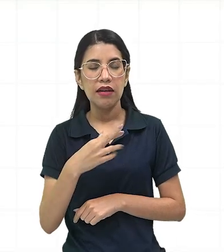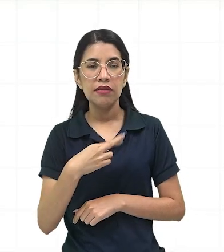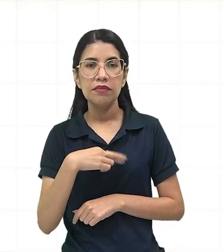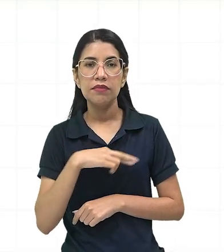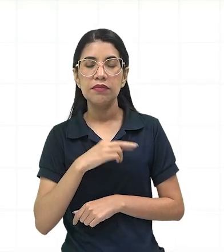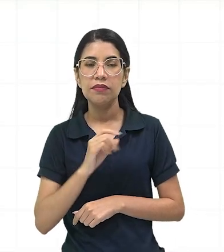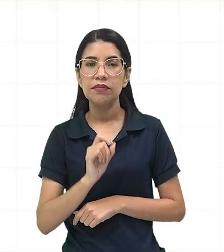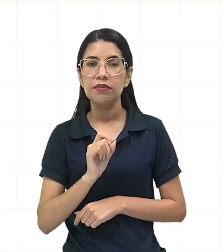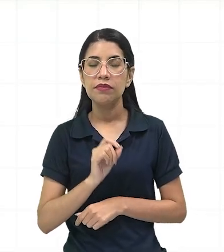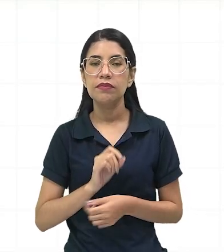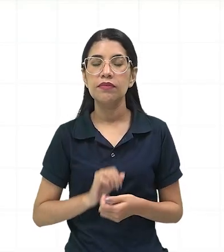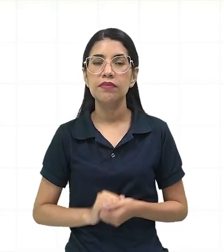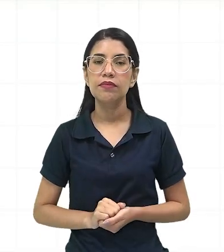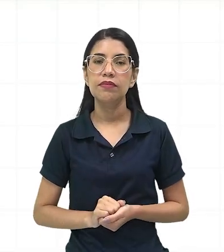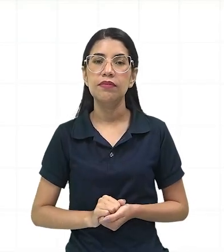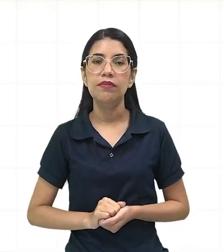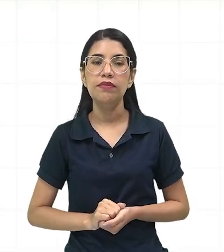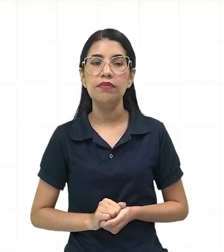religião